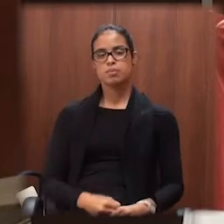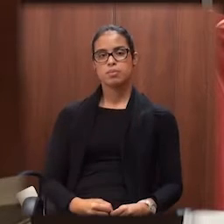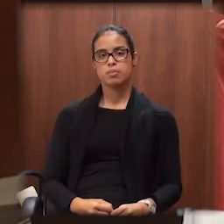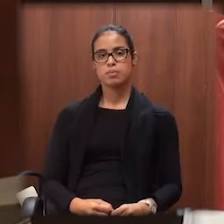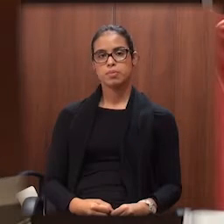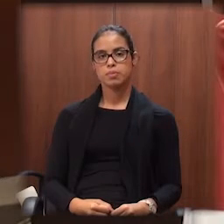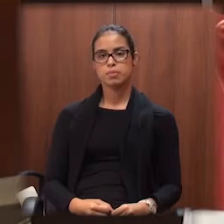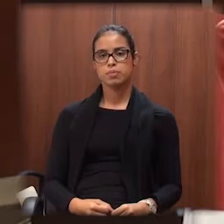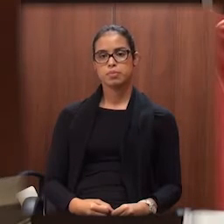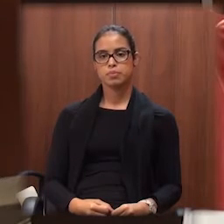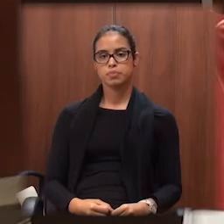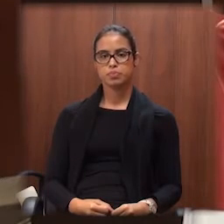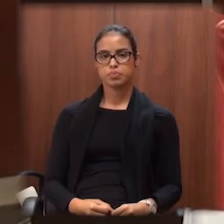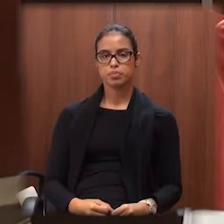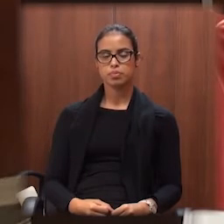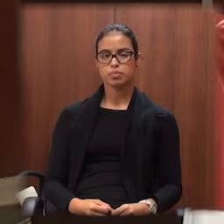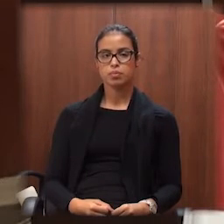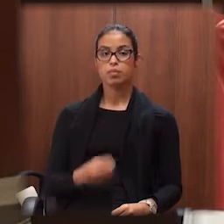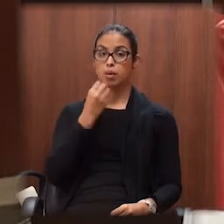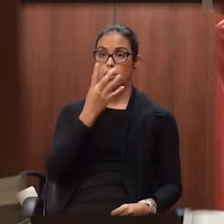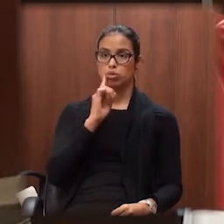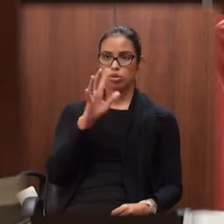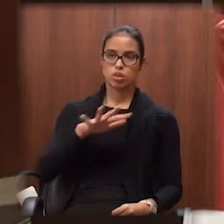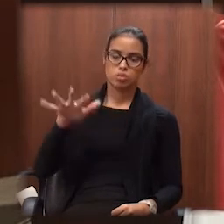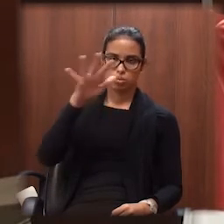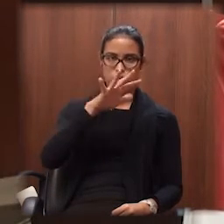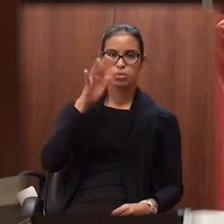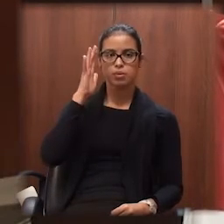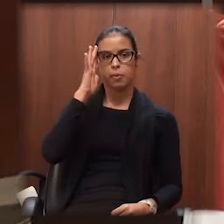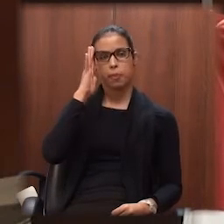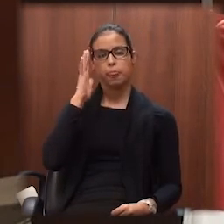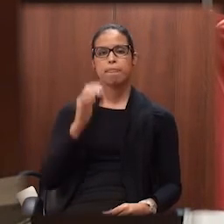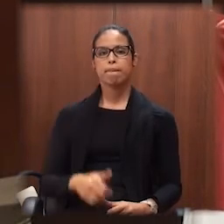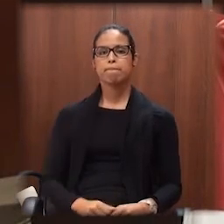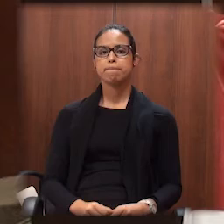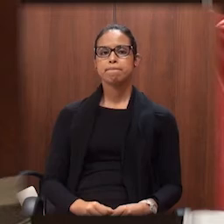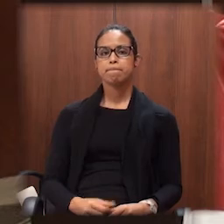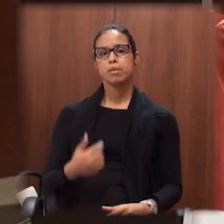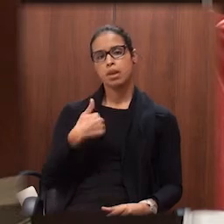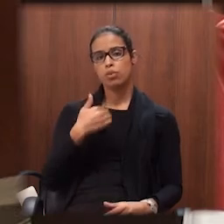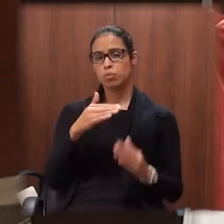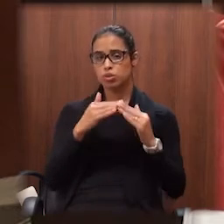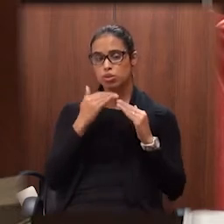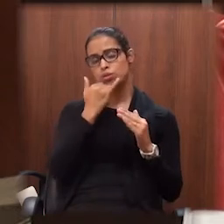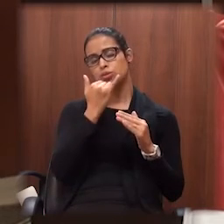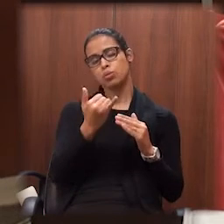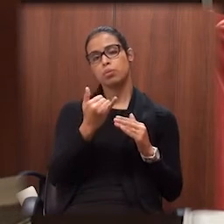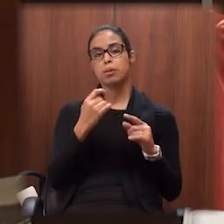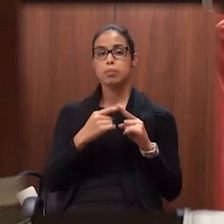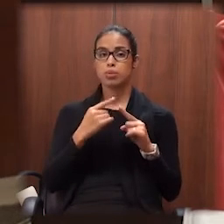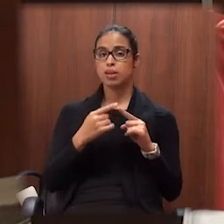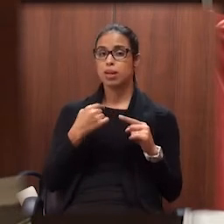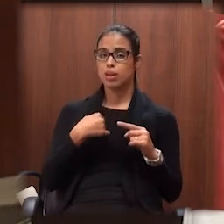Muito obrigado, Francisca Pini. Bom dia a todos e a todas. Bom dia. Eu peço desculpas porque, enfim, eu estou com